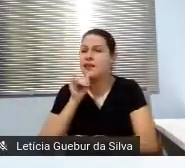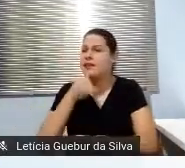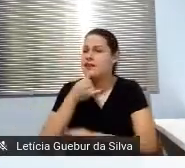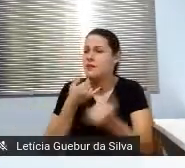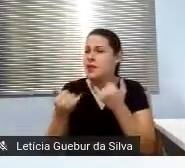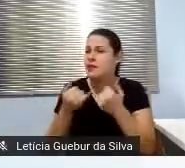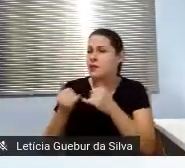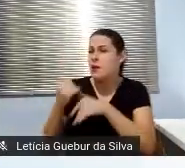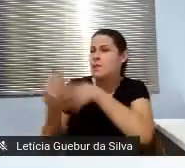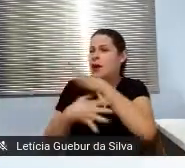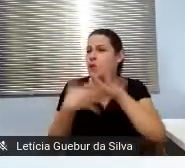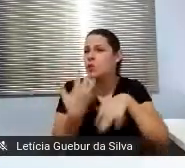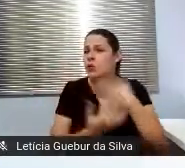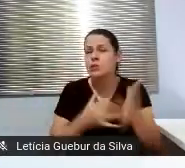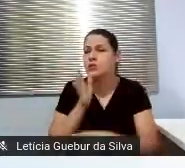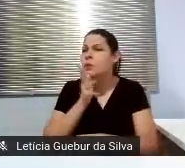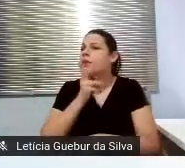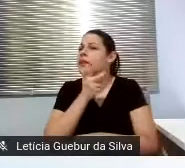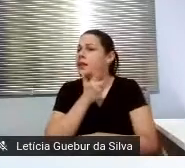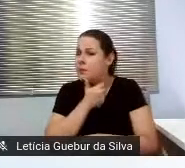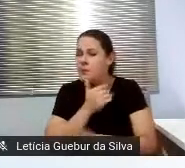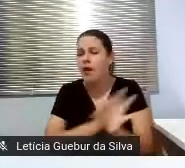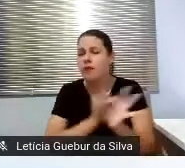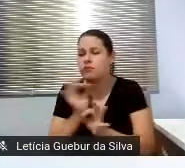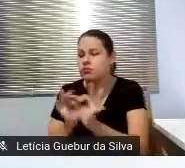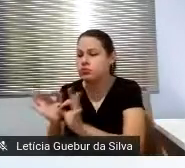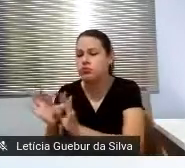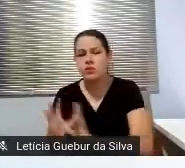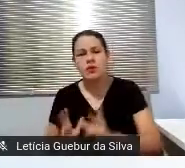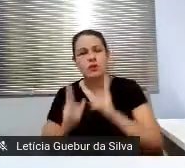né, dessa pauta, desses encaminhamentos, está sendo Uhum.